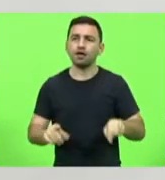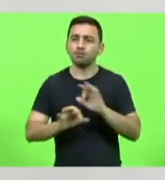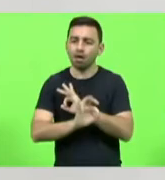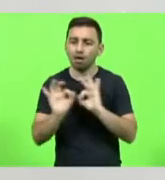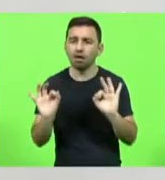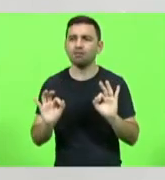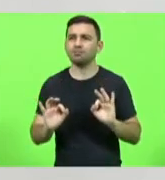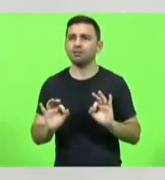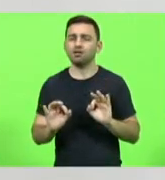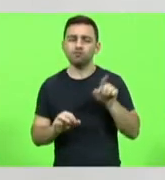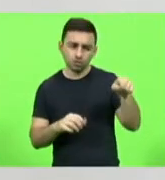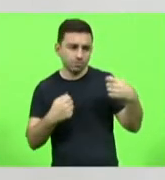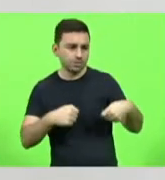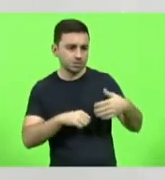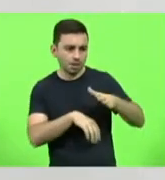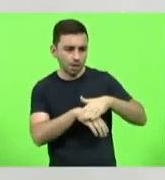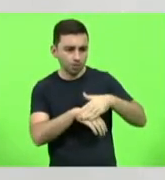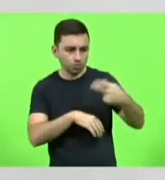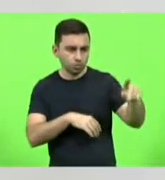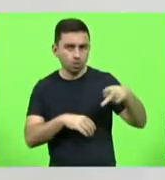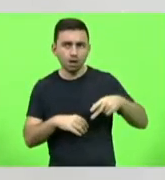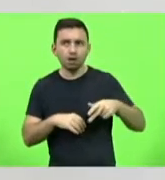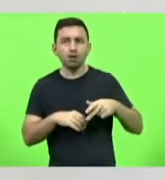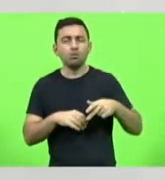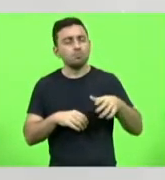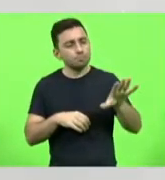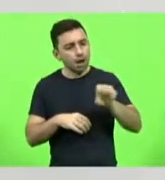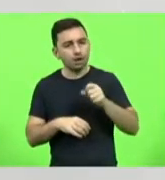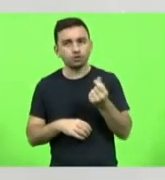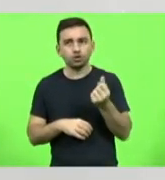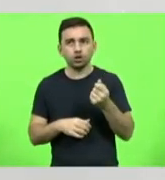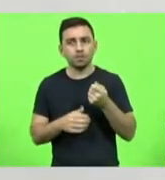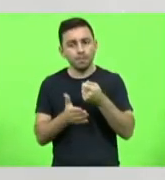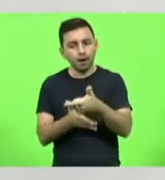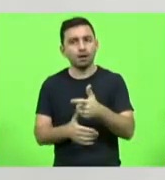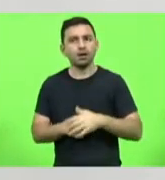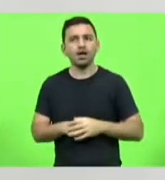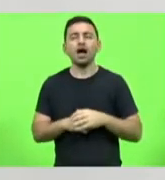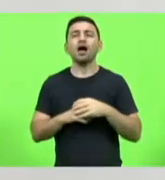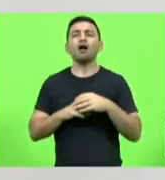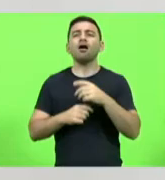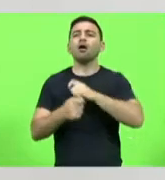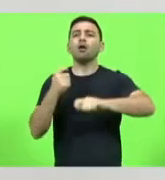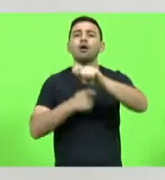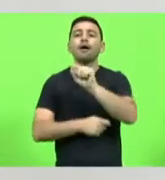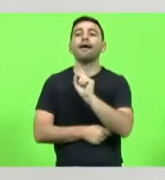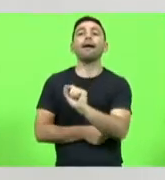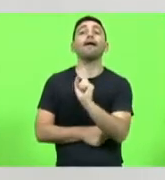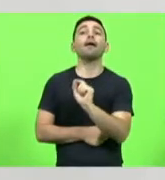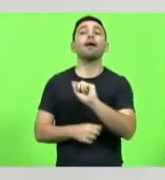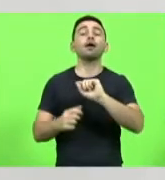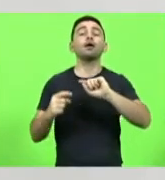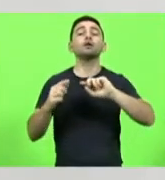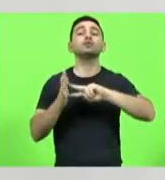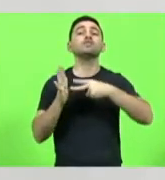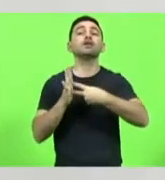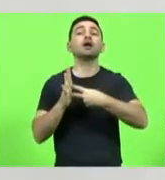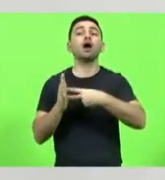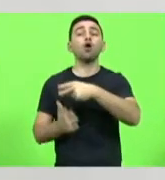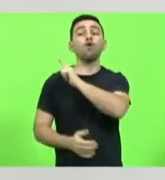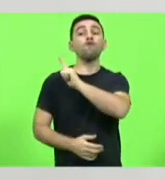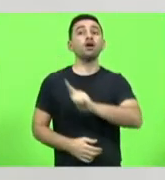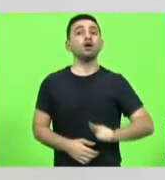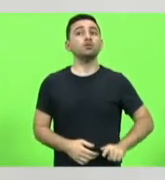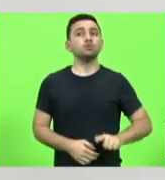tirar do teu bolso para pagar para mim ainda. O administrador do Estado é o governo, é o governador. E a gente já está